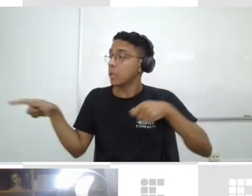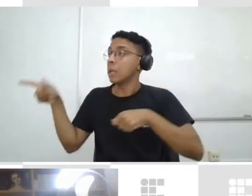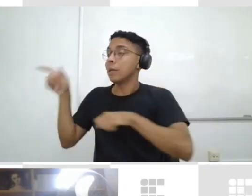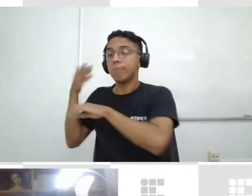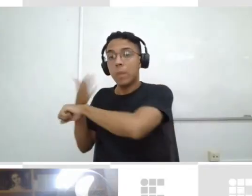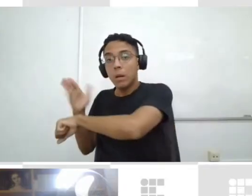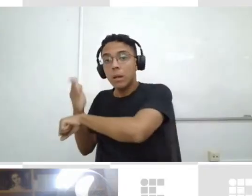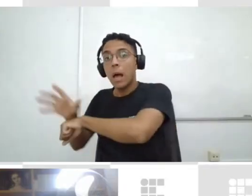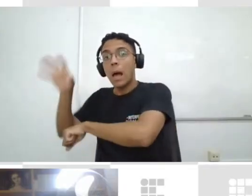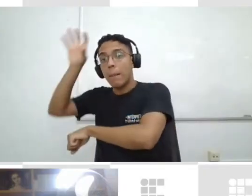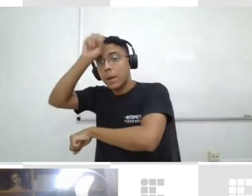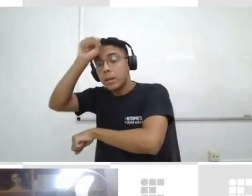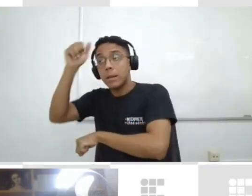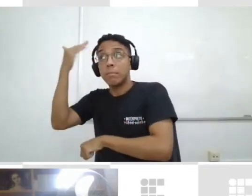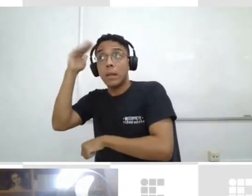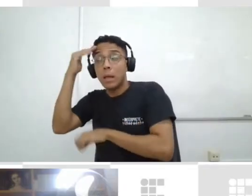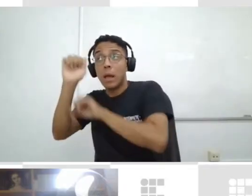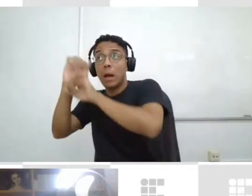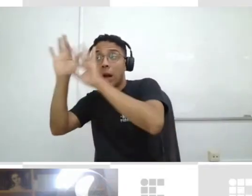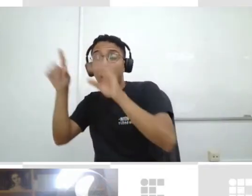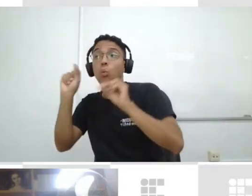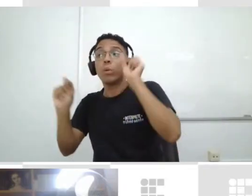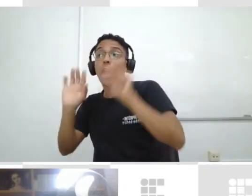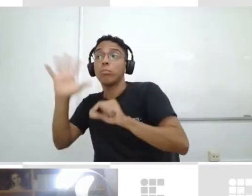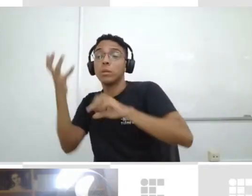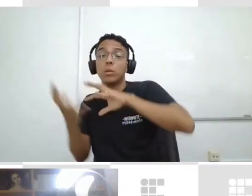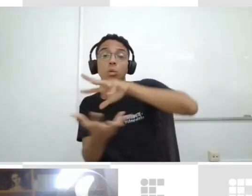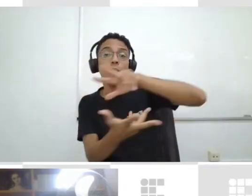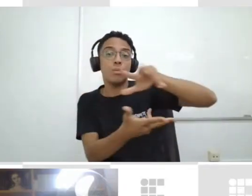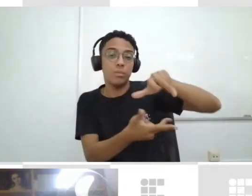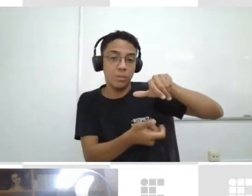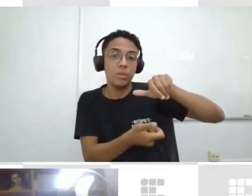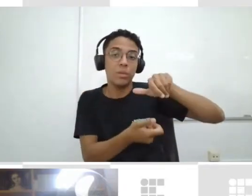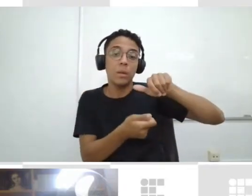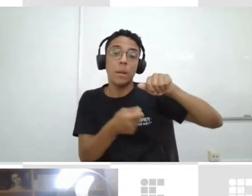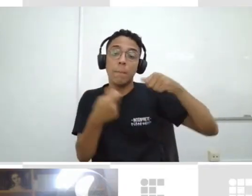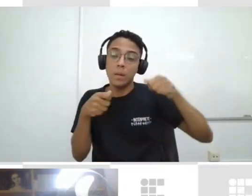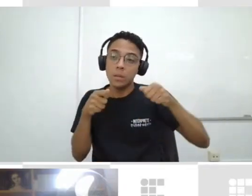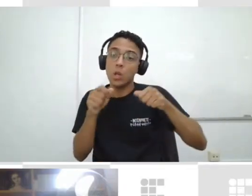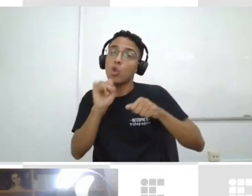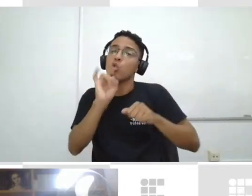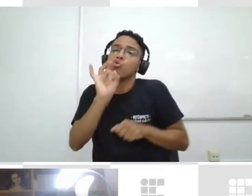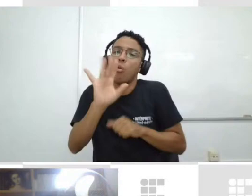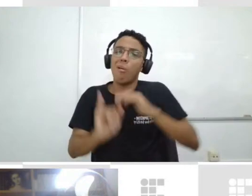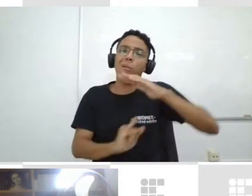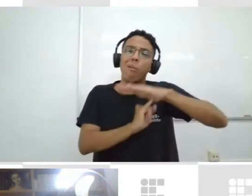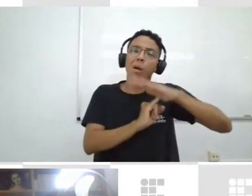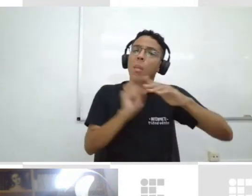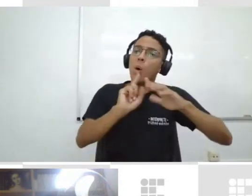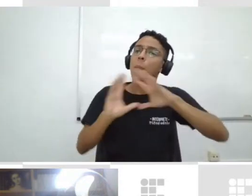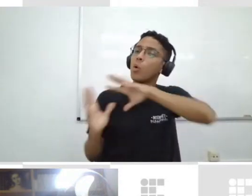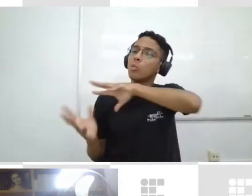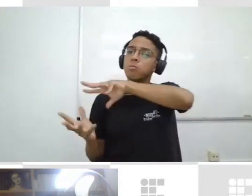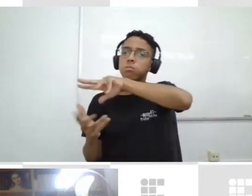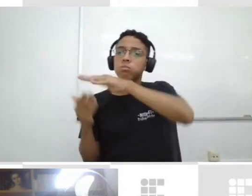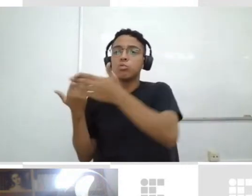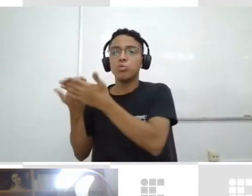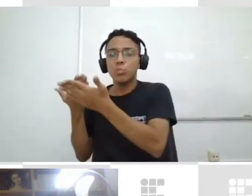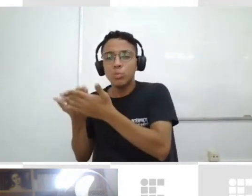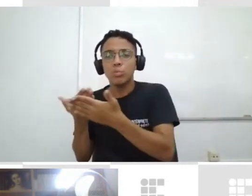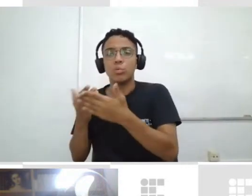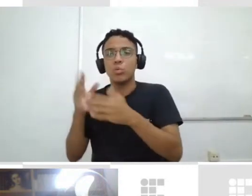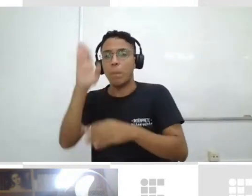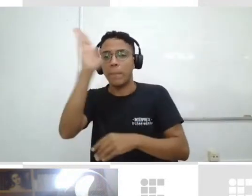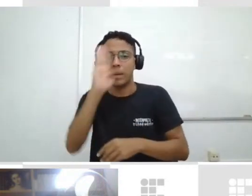que hoje, não digo em relação apenas ao Instituto Federal, digo em relação ao conjunto das instituições de ensino no Brasil, a começar pela Unicamp, onde eu